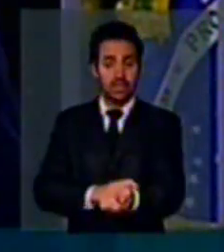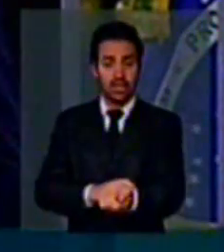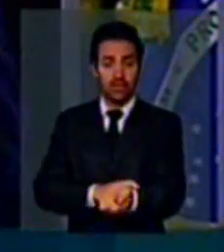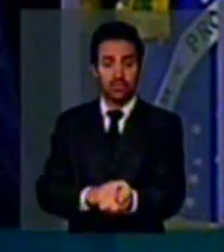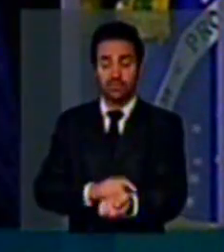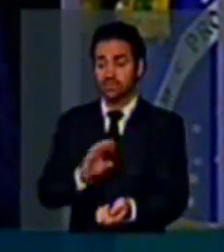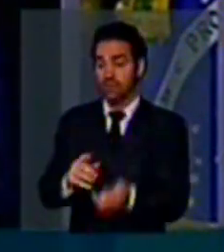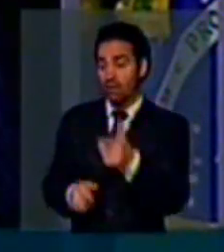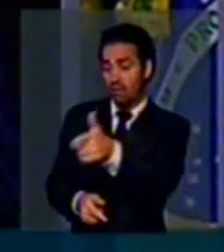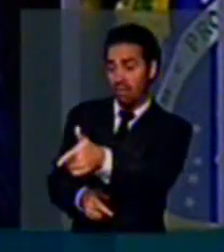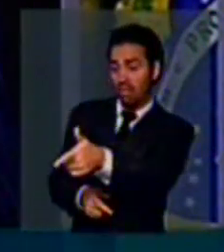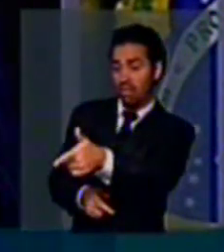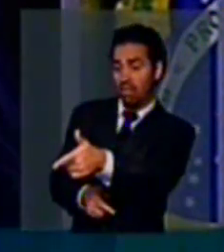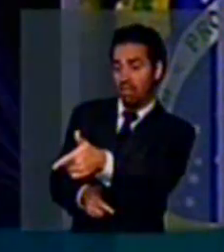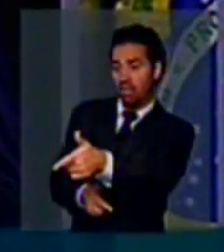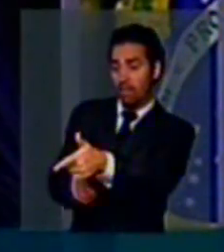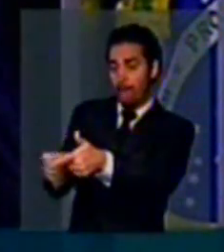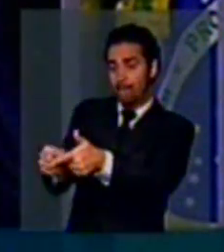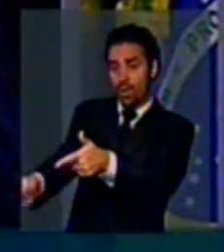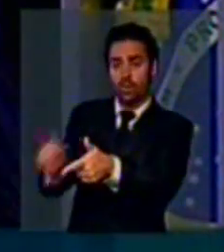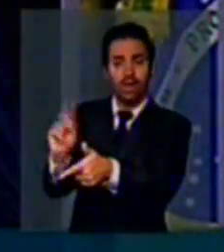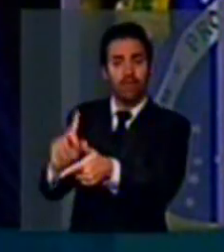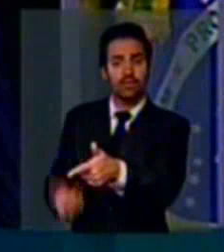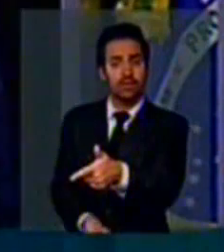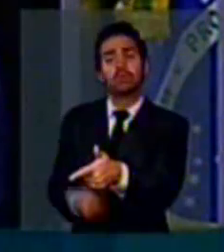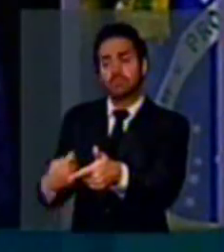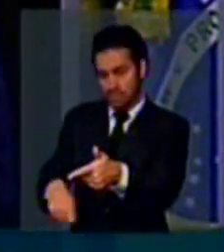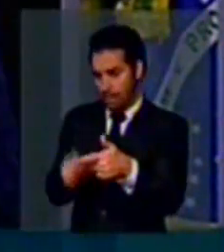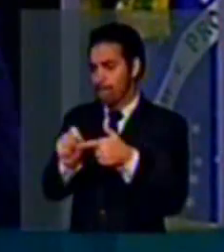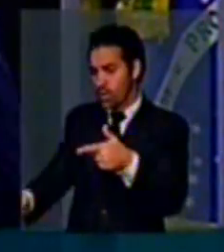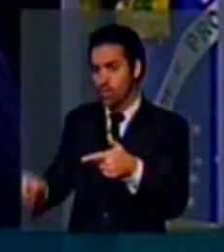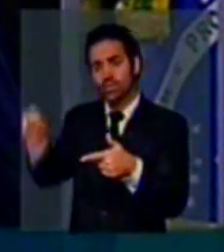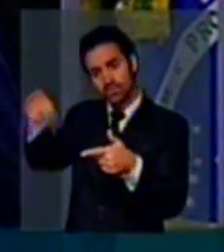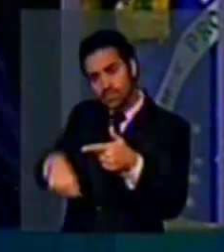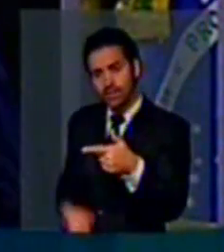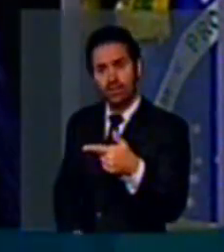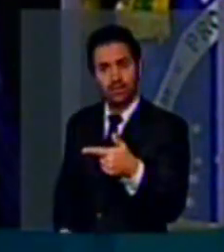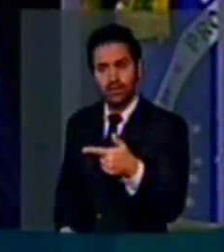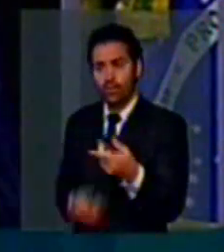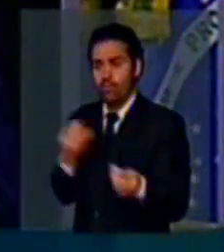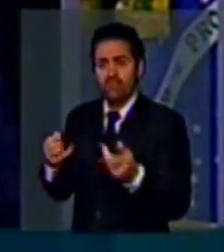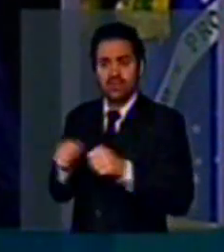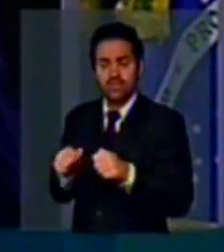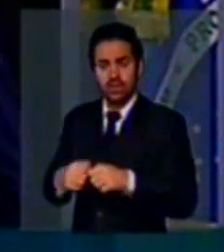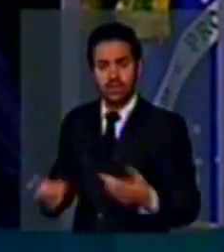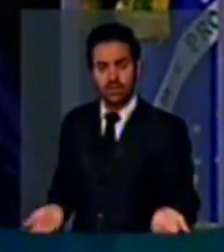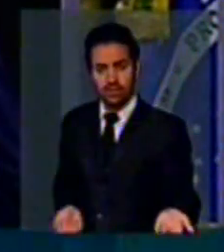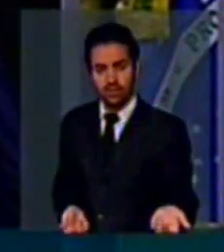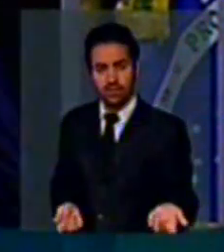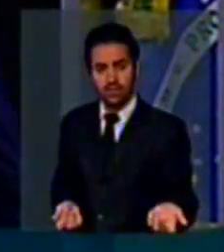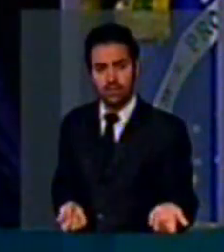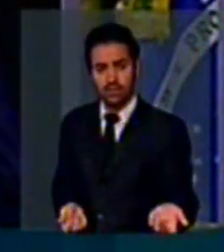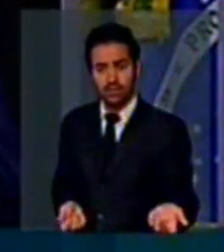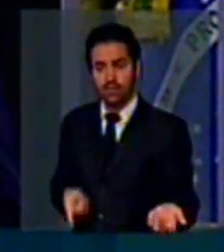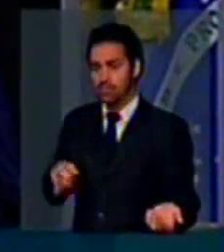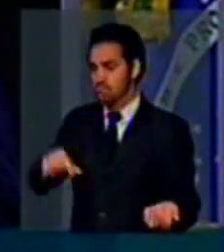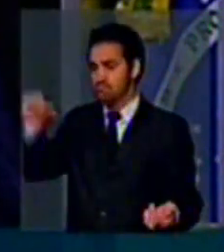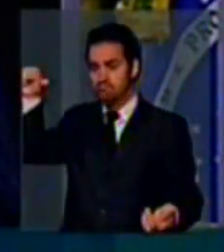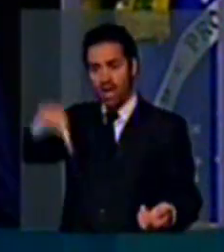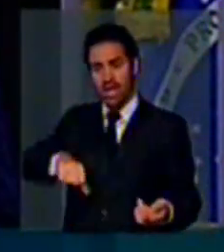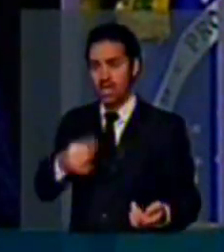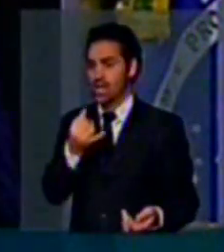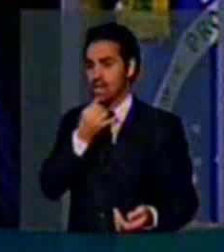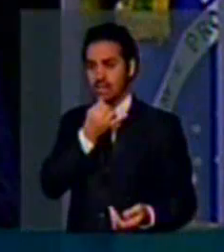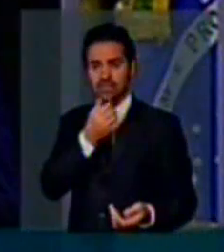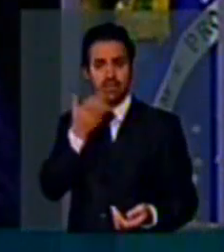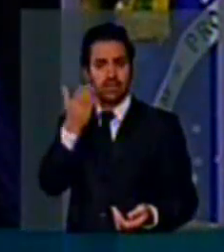ficasse apontando a arma para eles, não atirasse? Tinha que atirar, não tinha outro caminho. E o péssimo exemplo dado